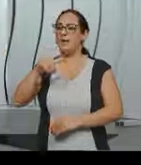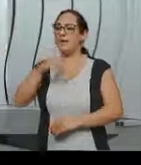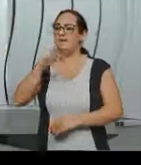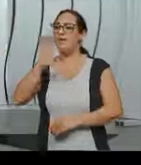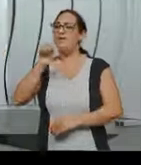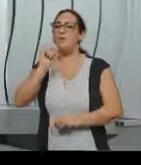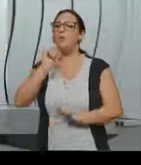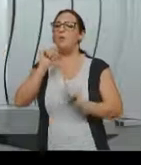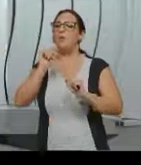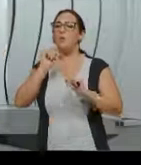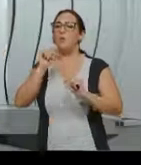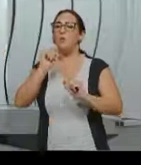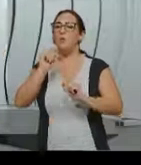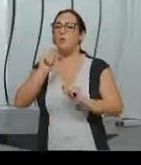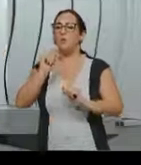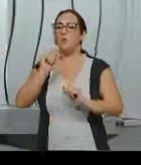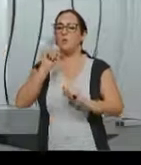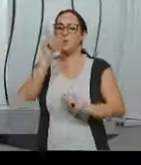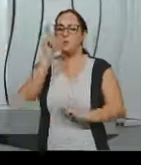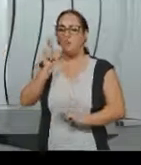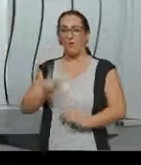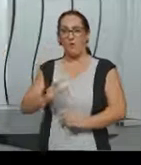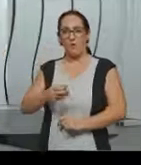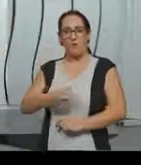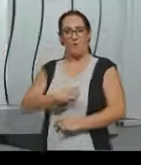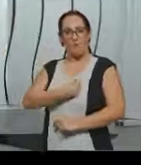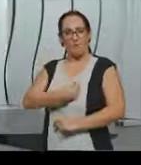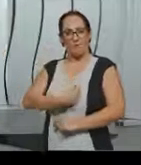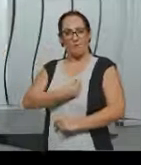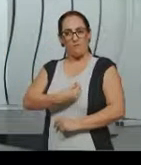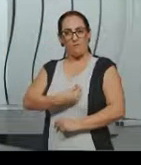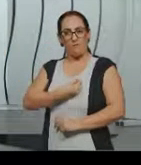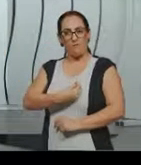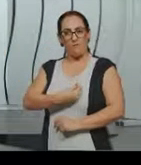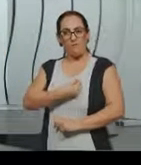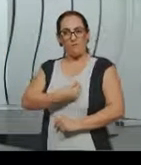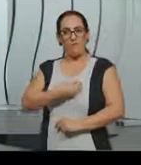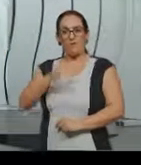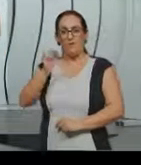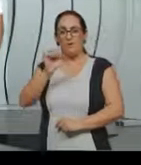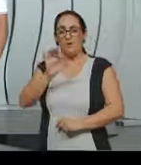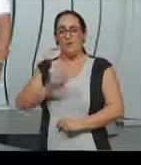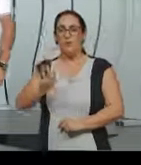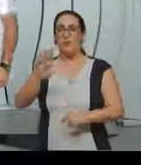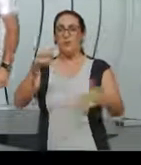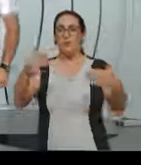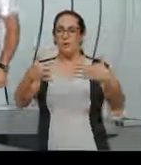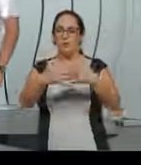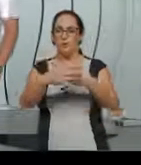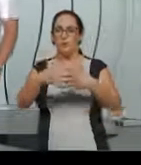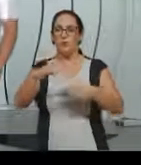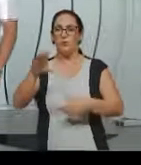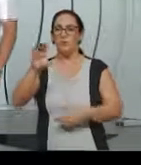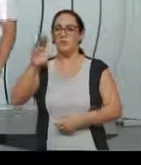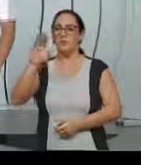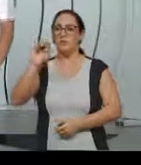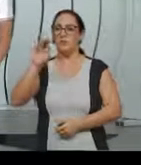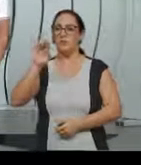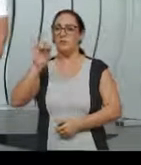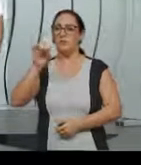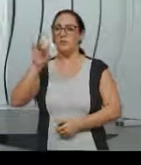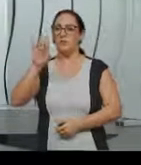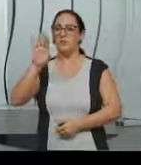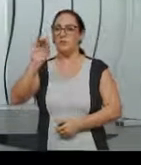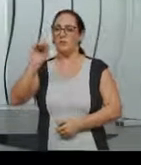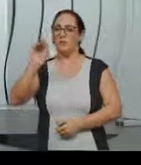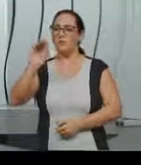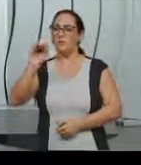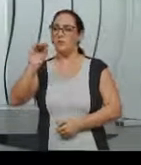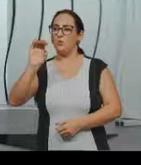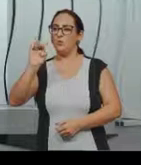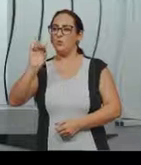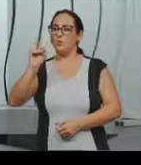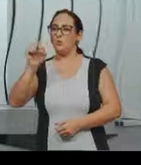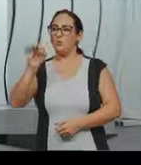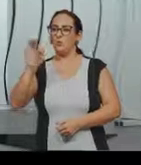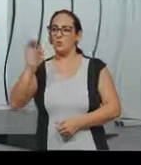viviam e vivem, né, em estados do centro-oeste brasileiro, principalmente Mato Grosso e Mato Grosso do